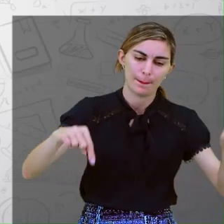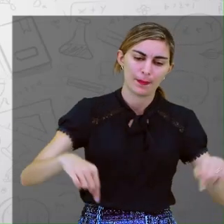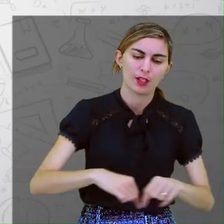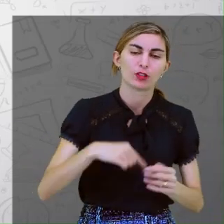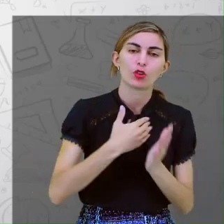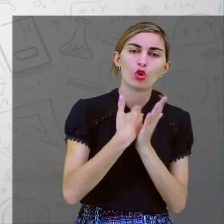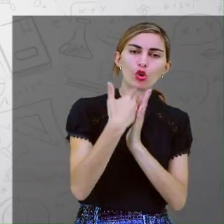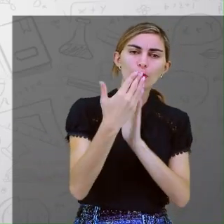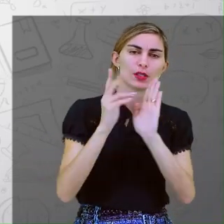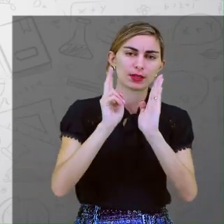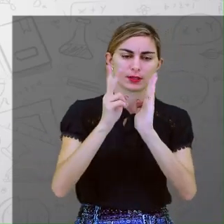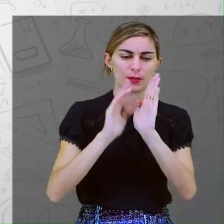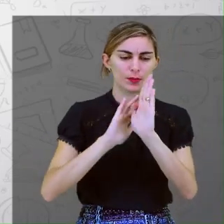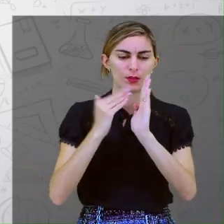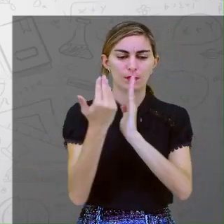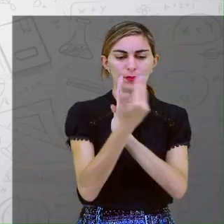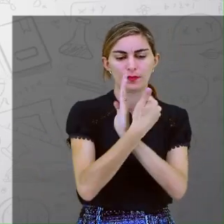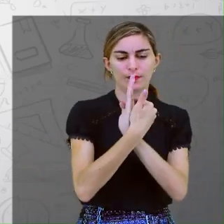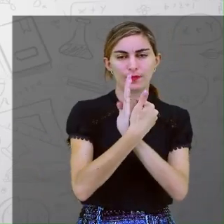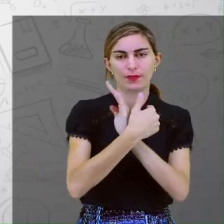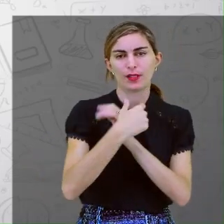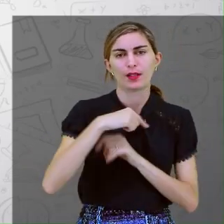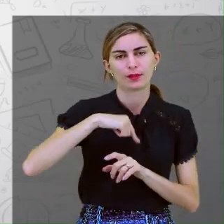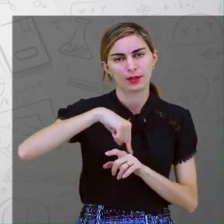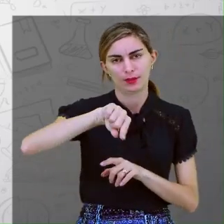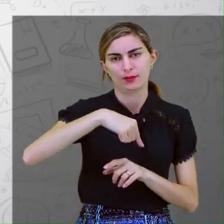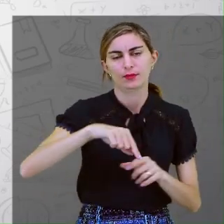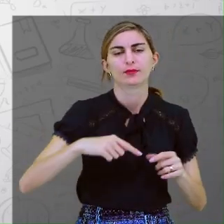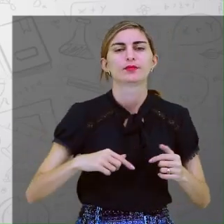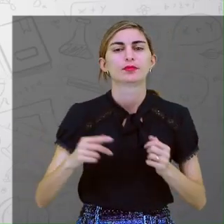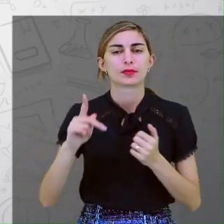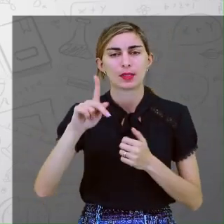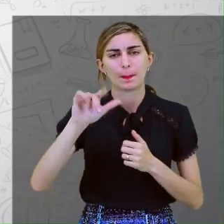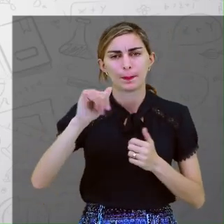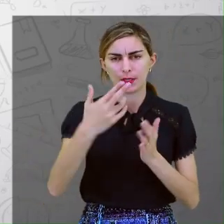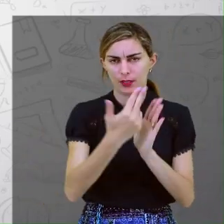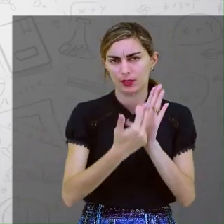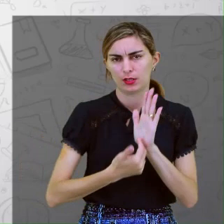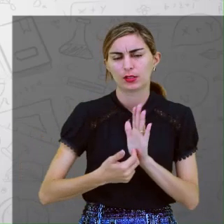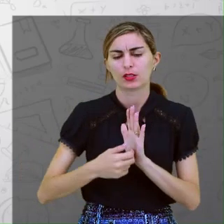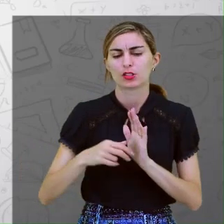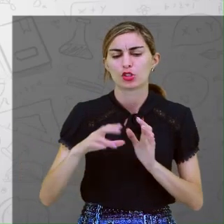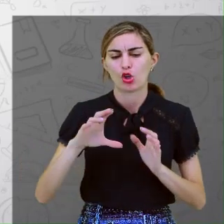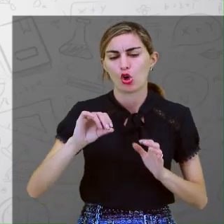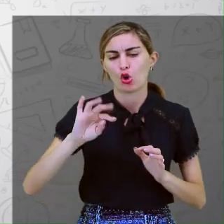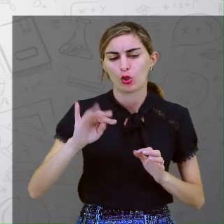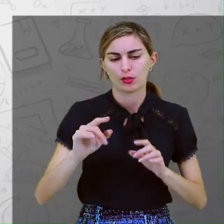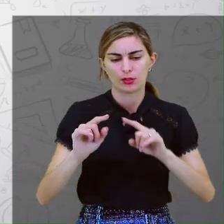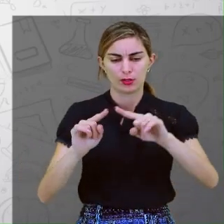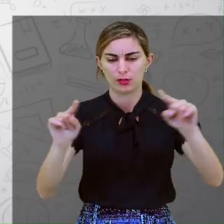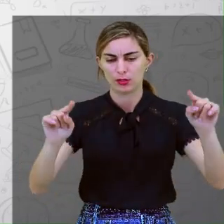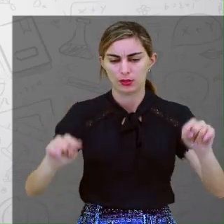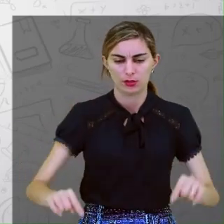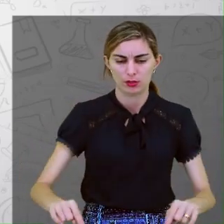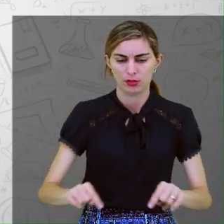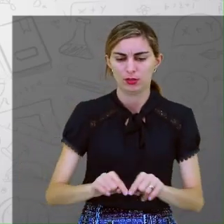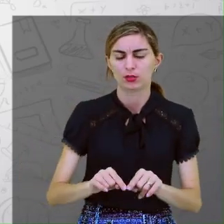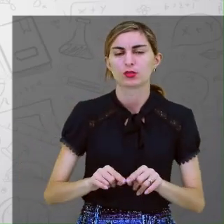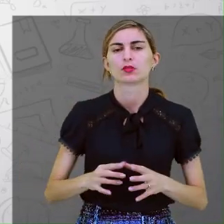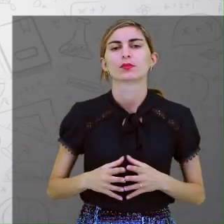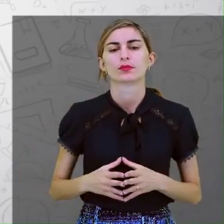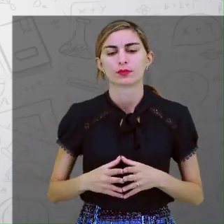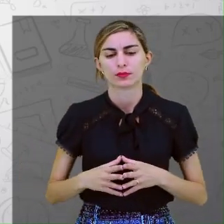começar atrás da porta. Na planta de paginação, as cotas ali elas devem ser mais as cotas